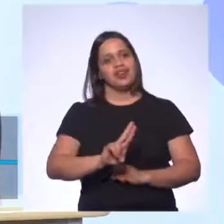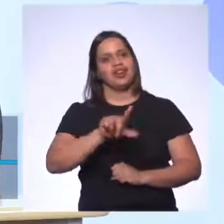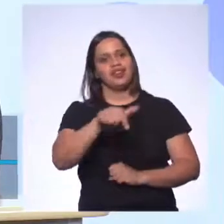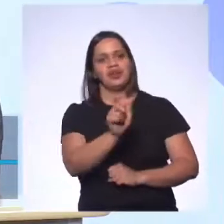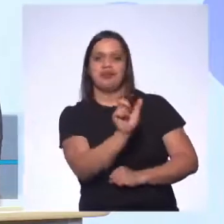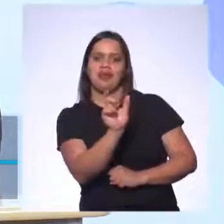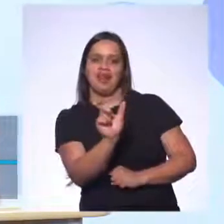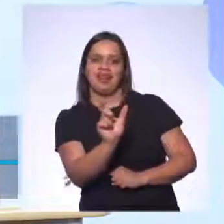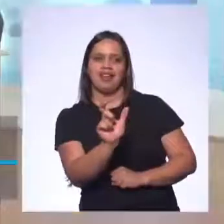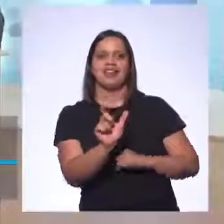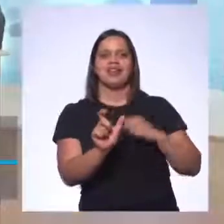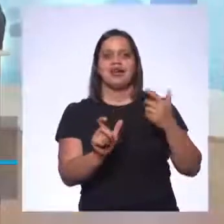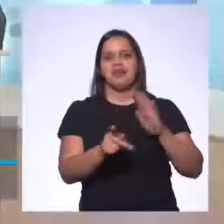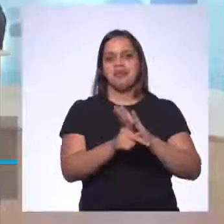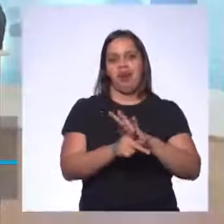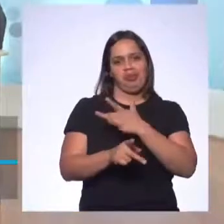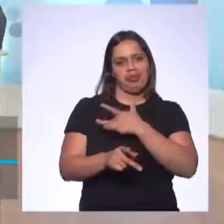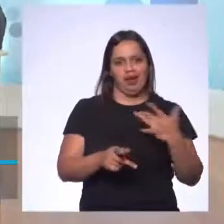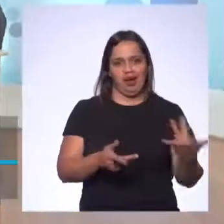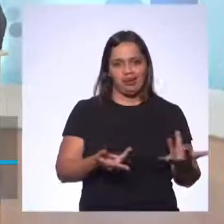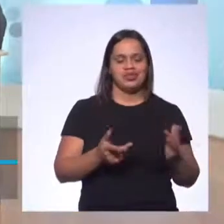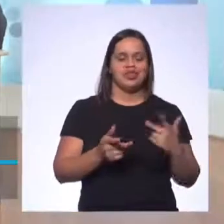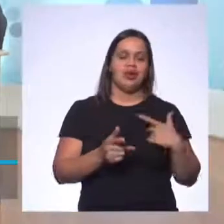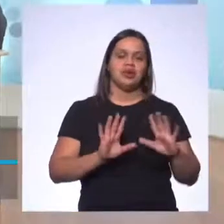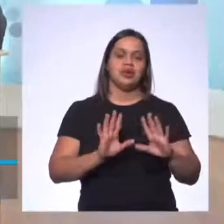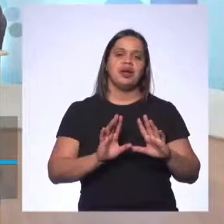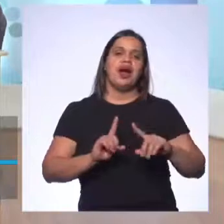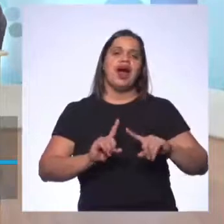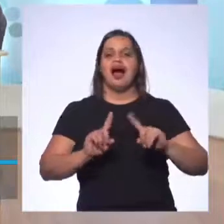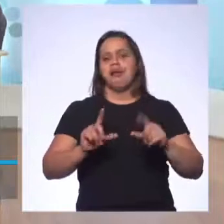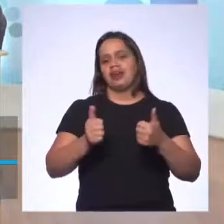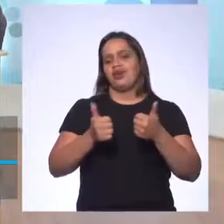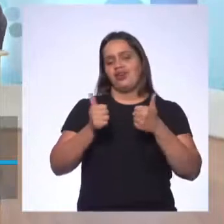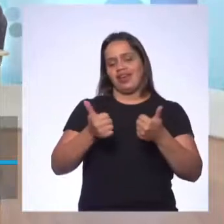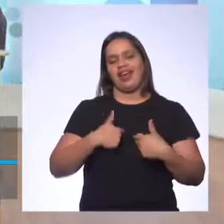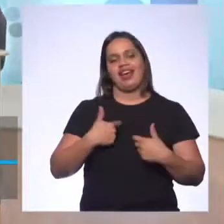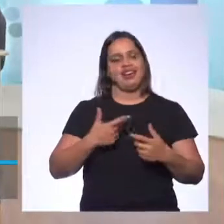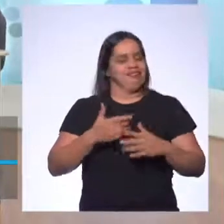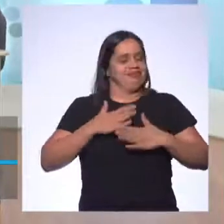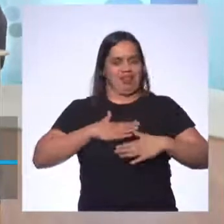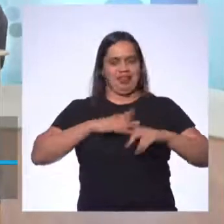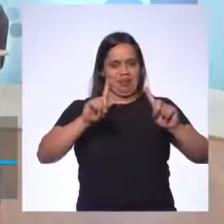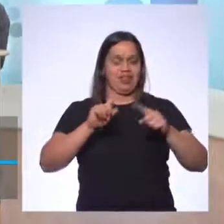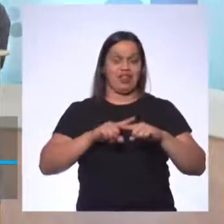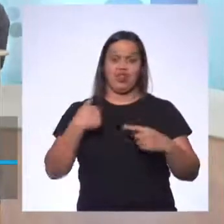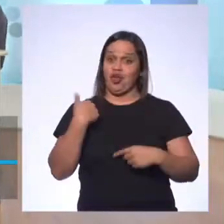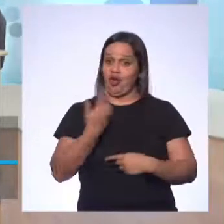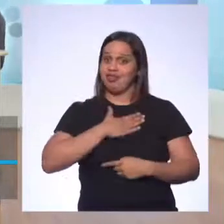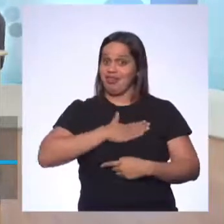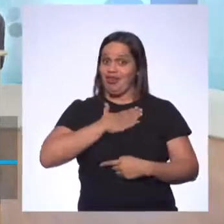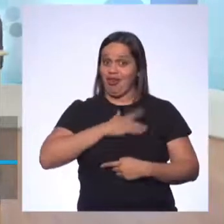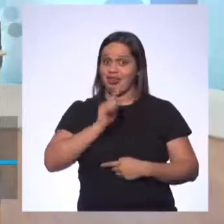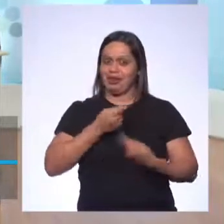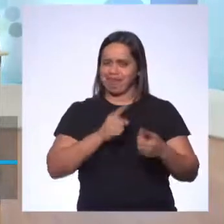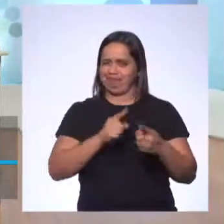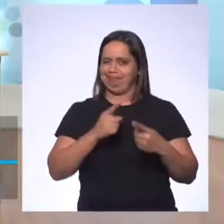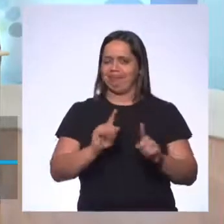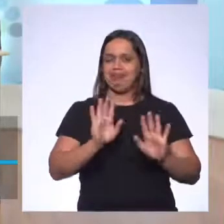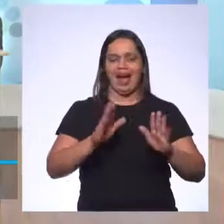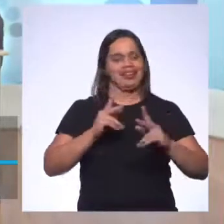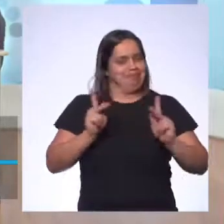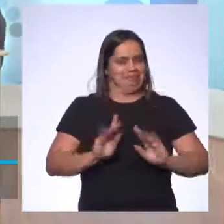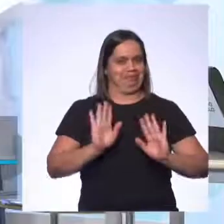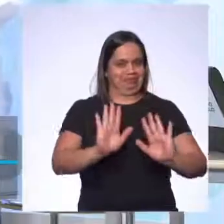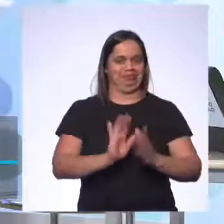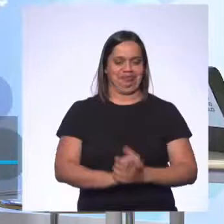de saúde. Não, tranquilo, tá valendo, professor. A gente adora uma provocação aqui, fique em paz. E